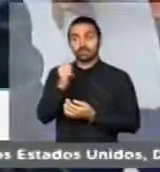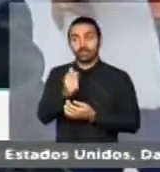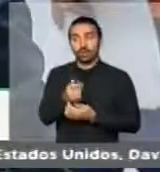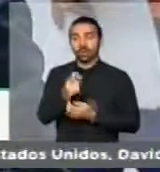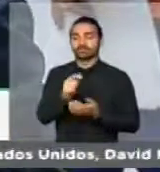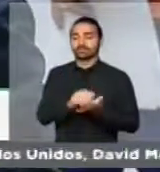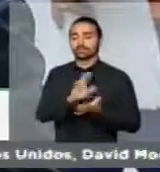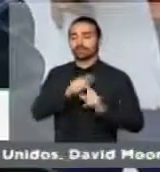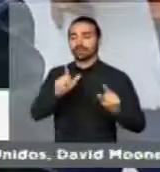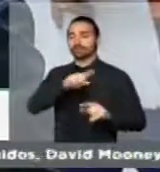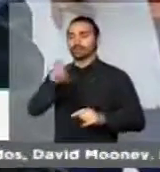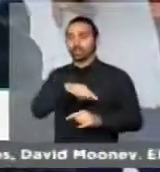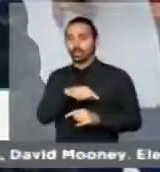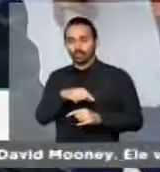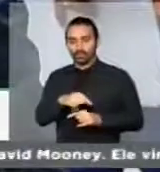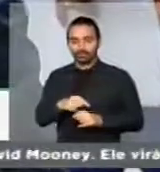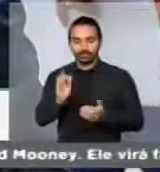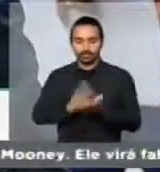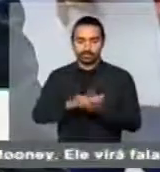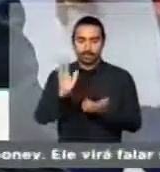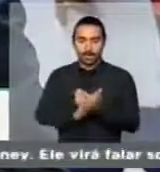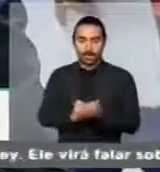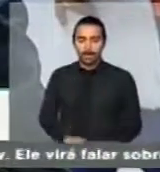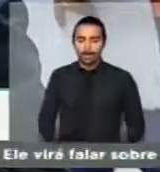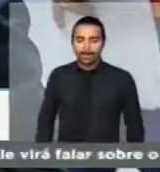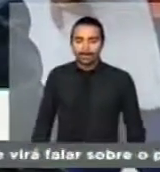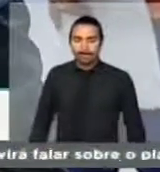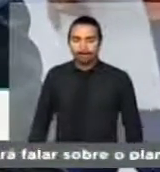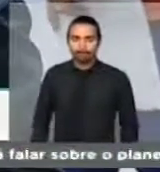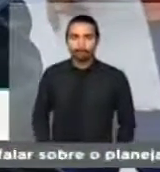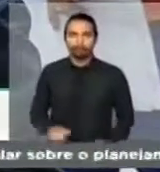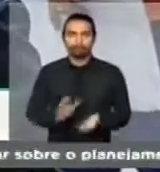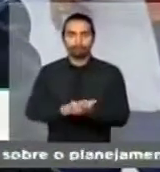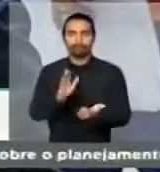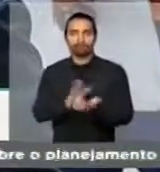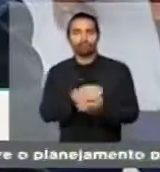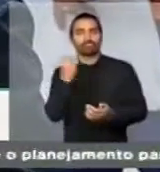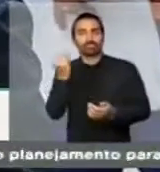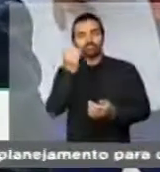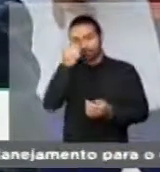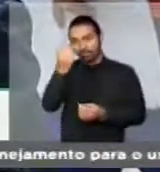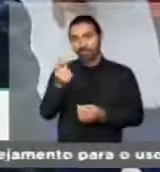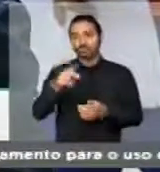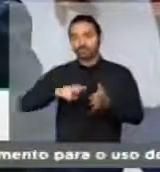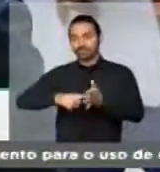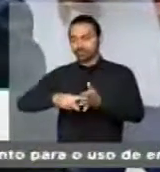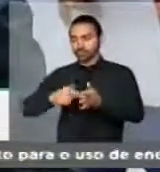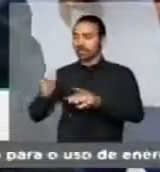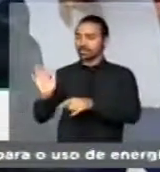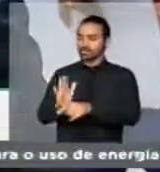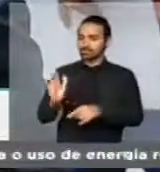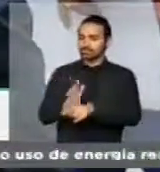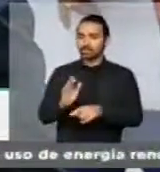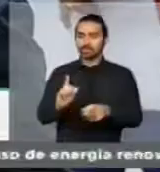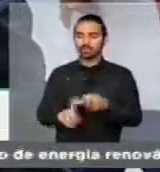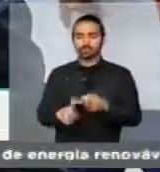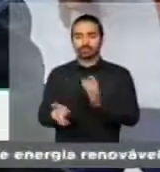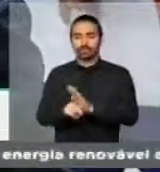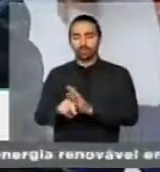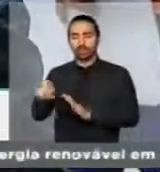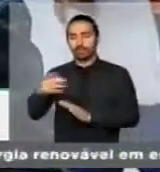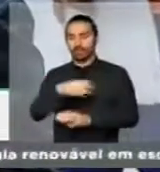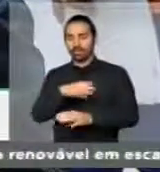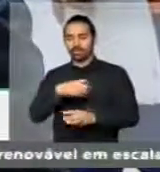demitidos. Parabéns à iniciativa... presidente, a iniciativa do Sintepav, Sindicato da Construção Pesada da Bahia, ao